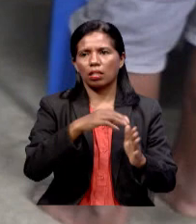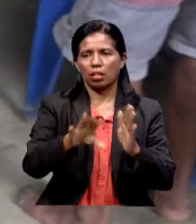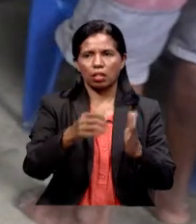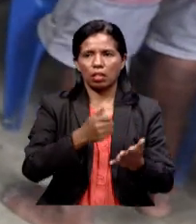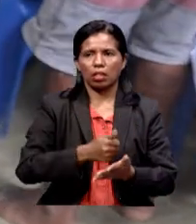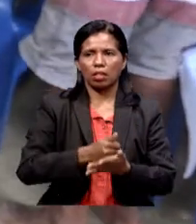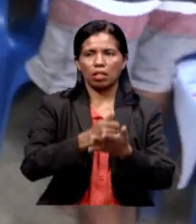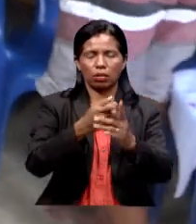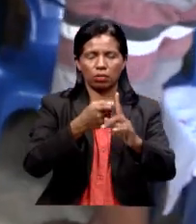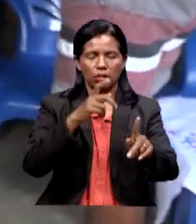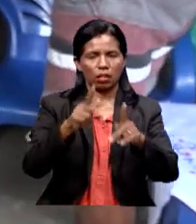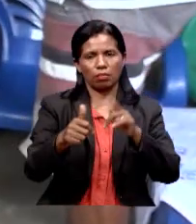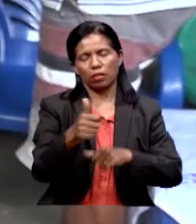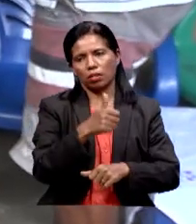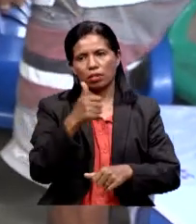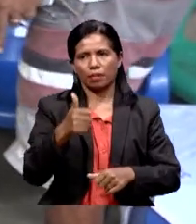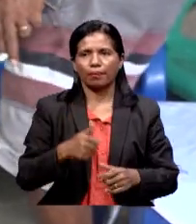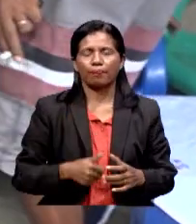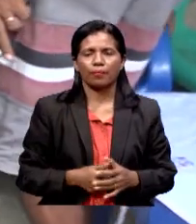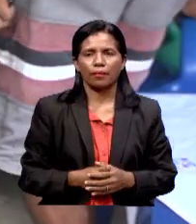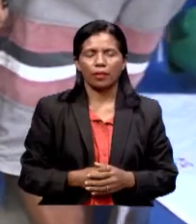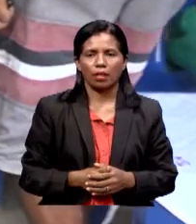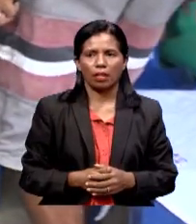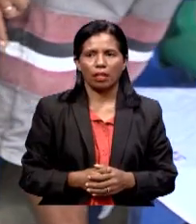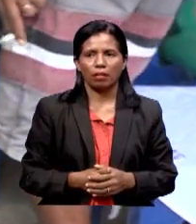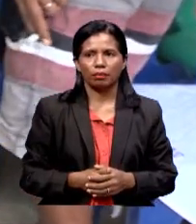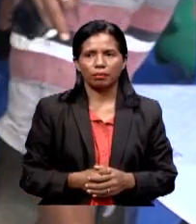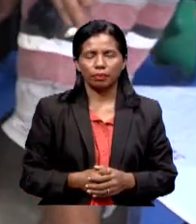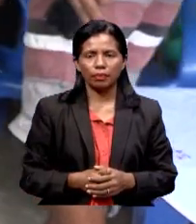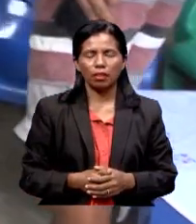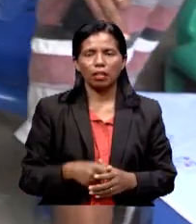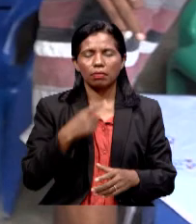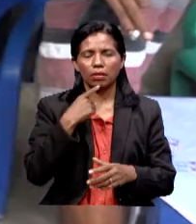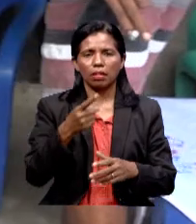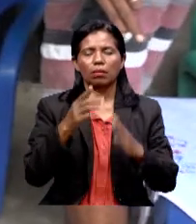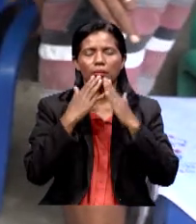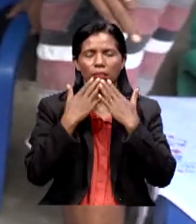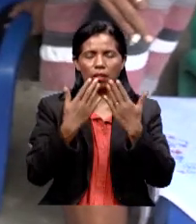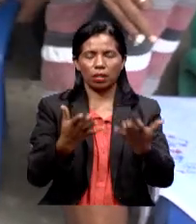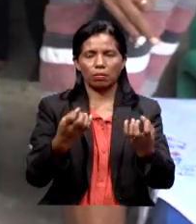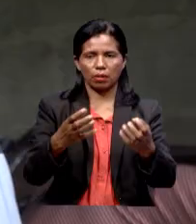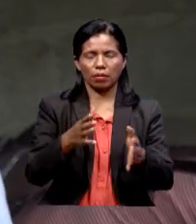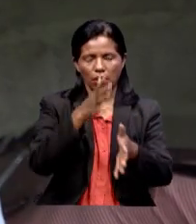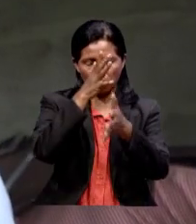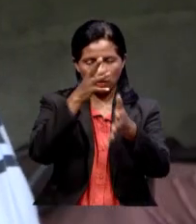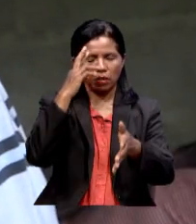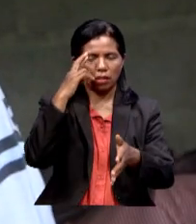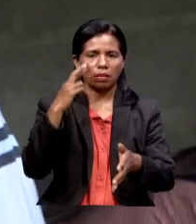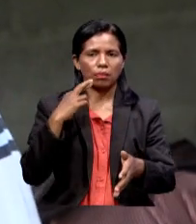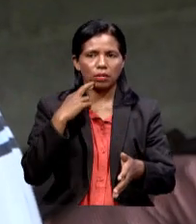Roma Husi Entidade Siraceluk. Temos Husi obrigado a em ba Abo Ramos, so